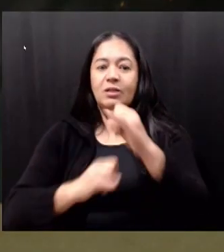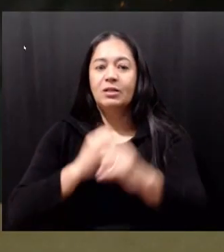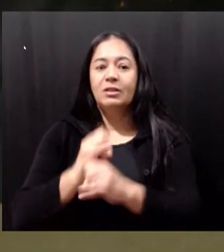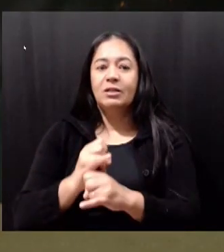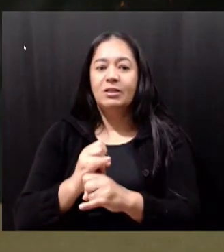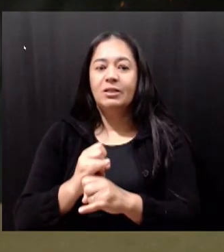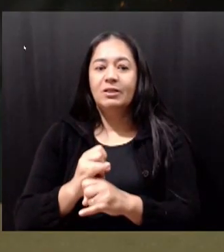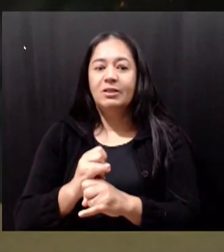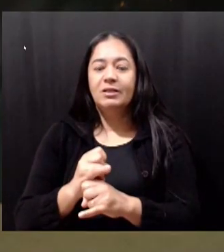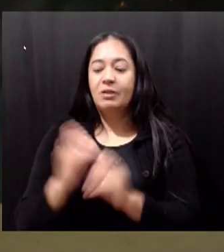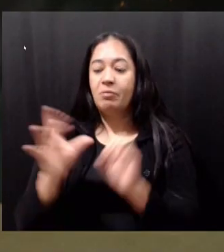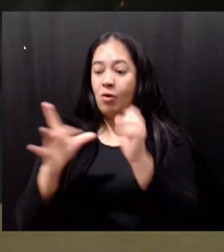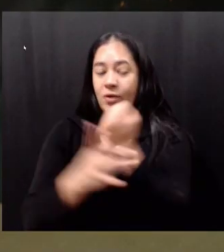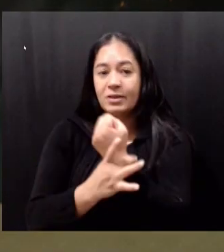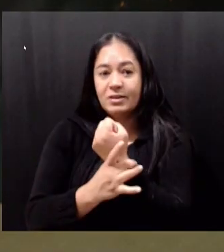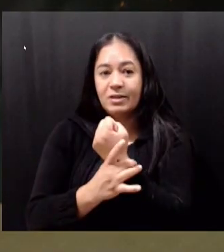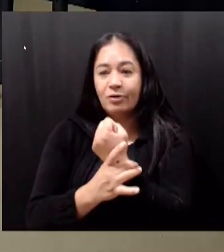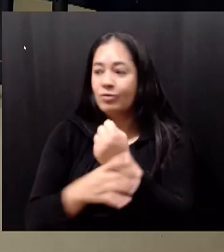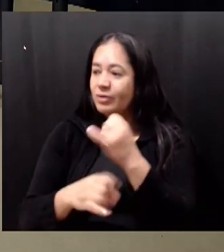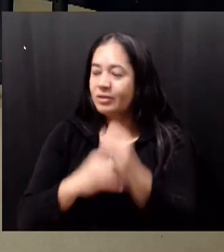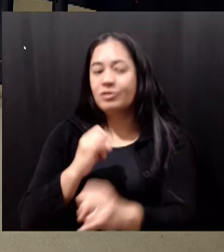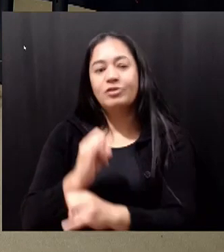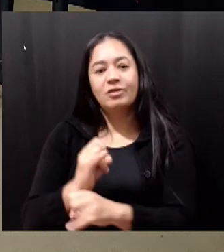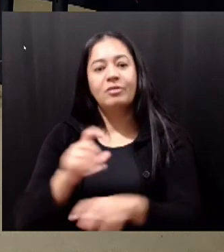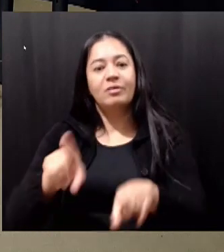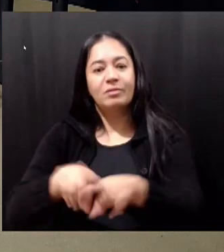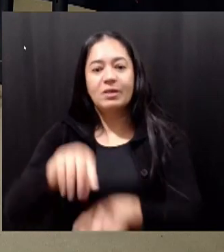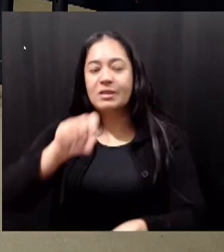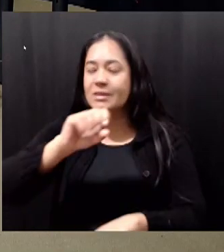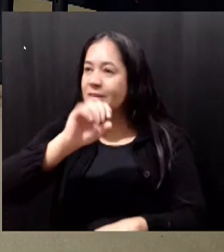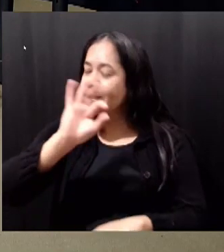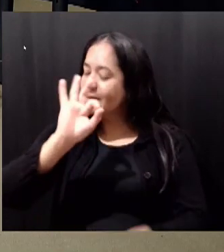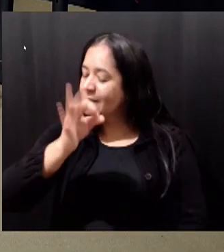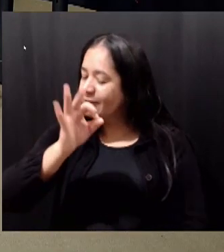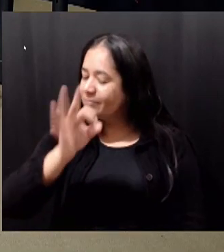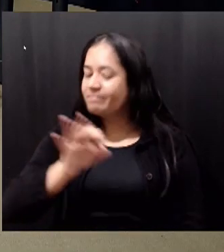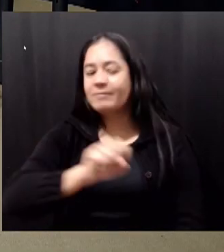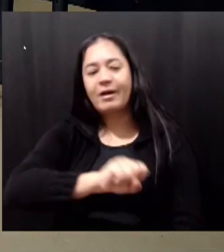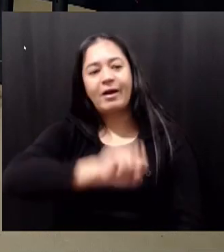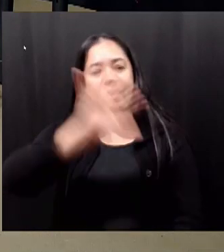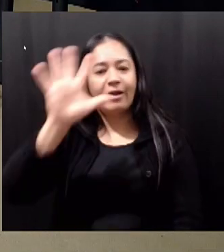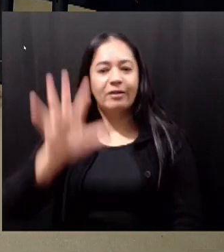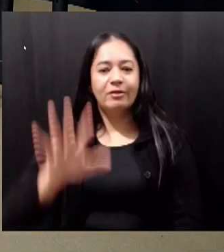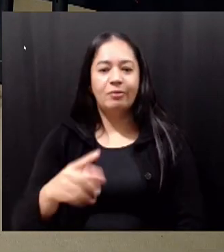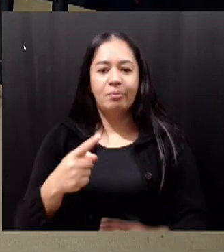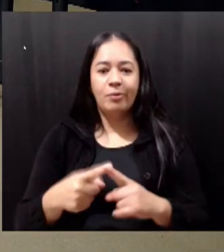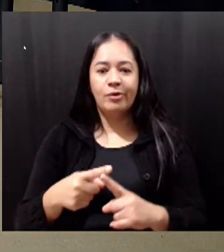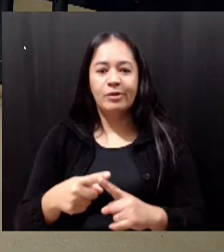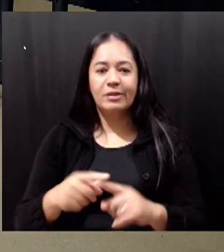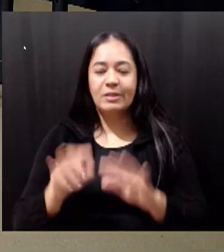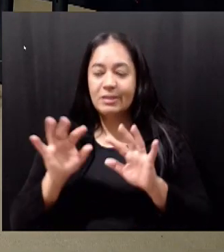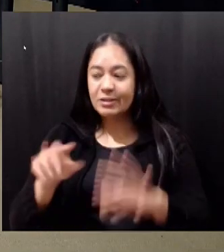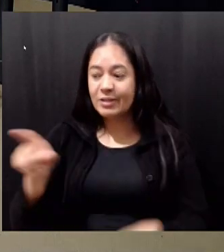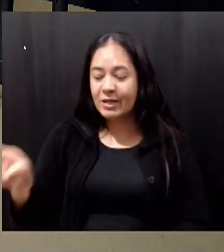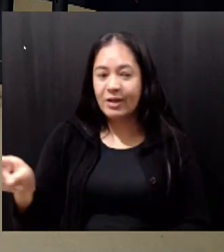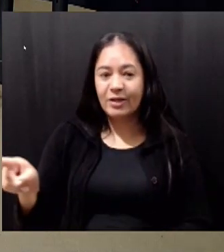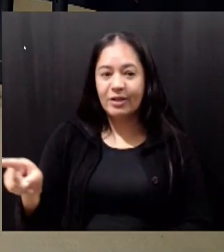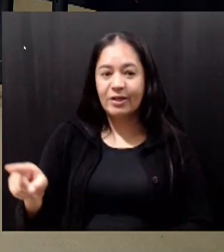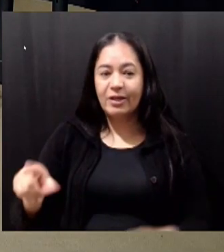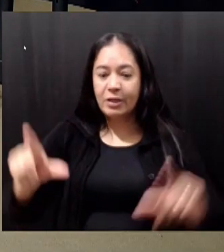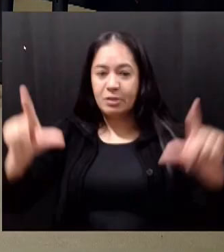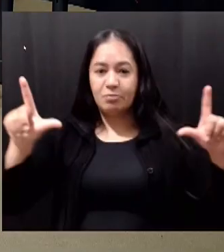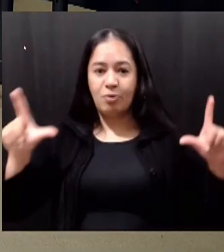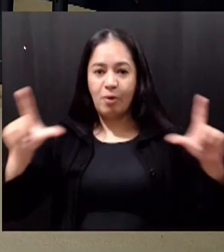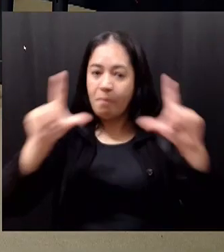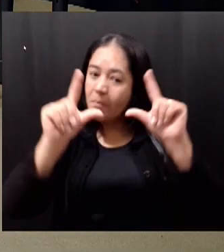segurança digital, né, doutora? Sem dúvida nenhuma, porque com isso eles se expõem menos,